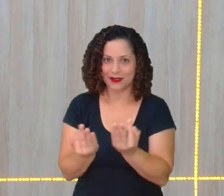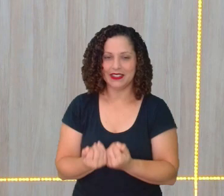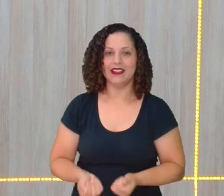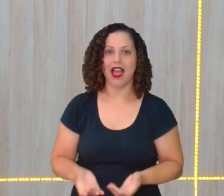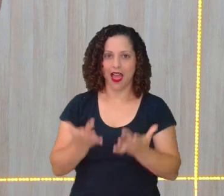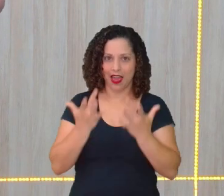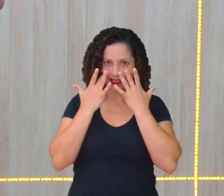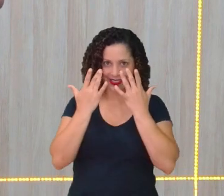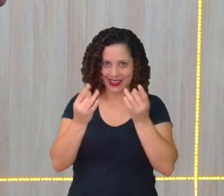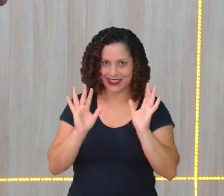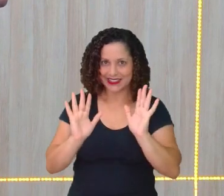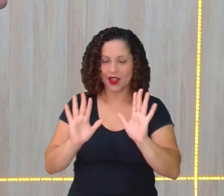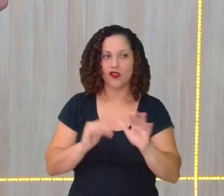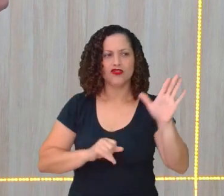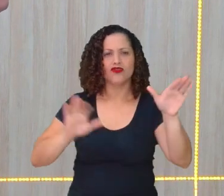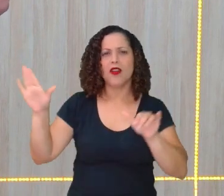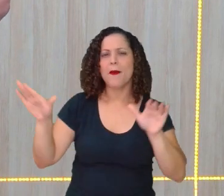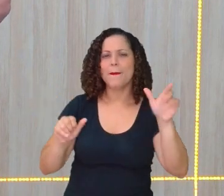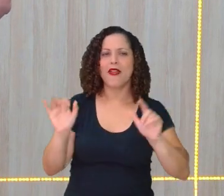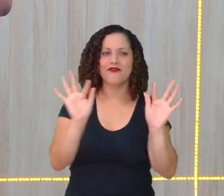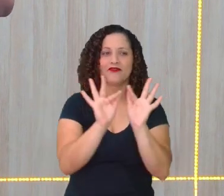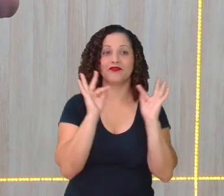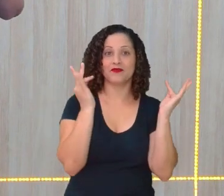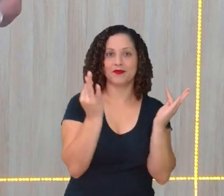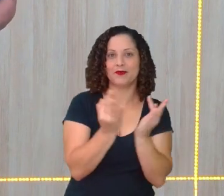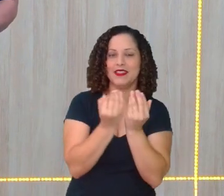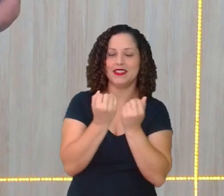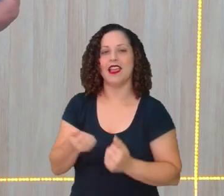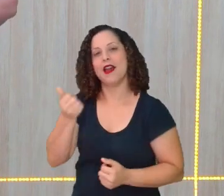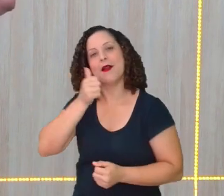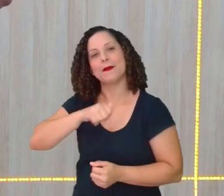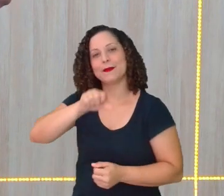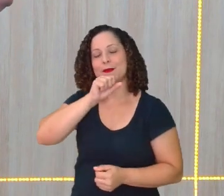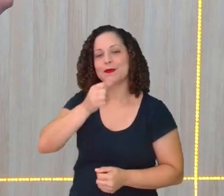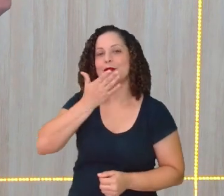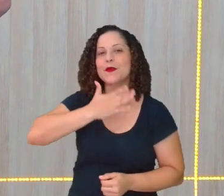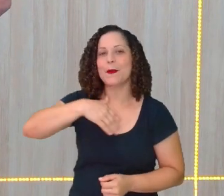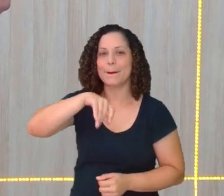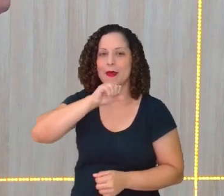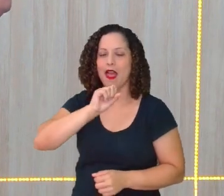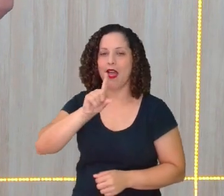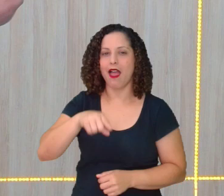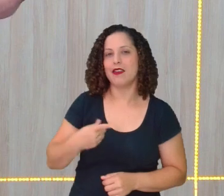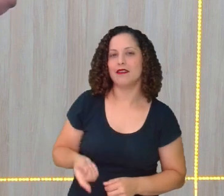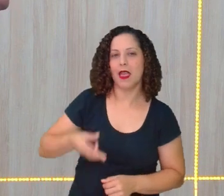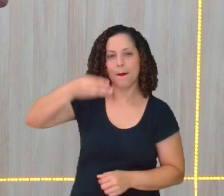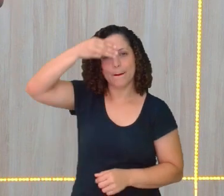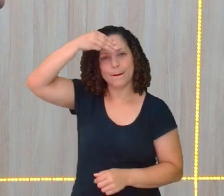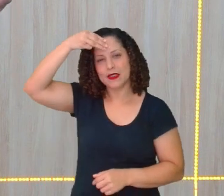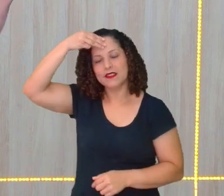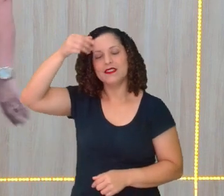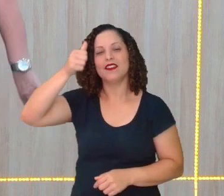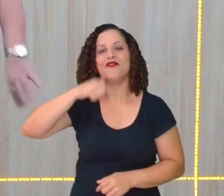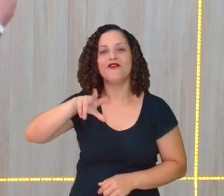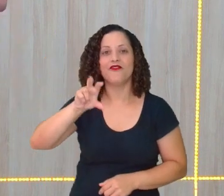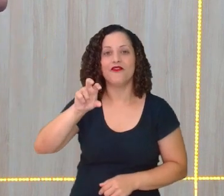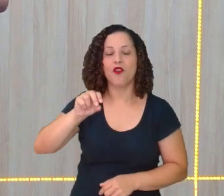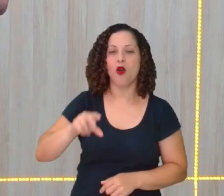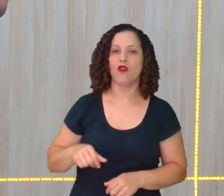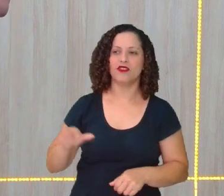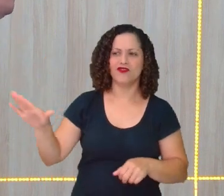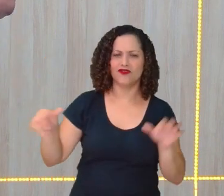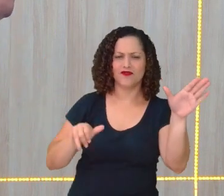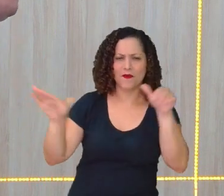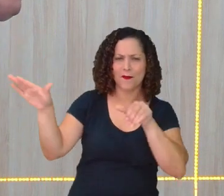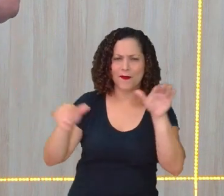Fiquem atentos, chama os pais, né, as madrinhas, as avós, quem está por perto. Quem sabe elas vão aí,